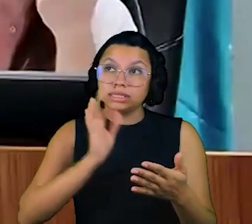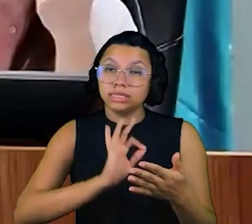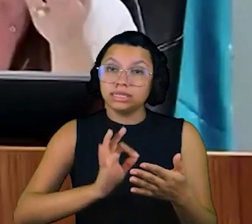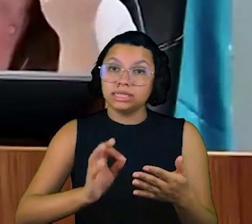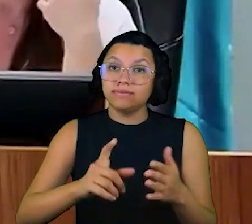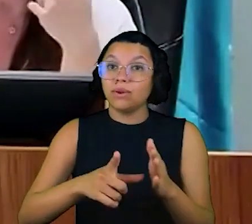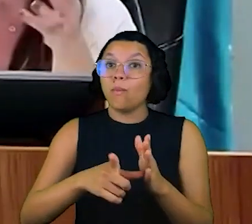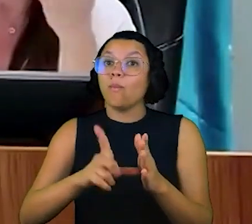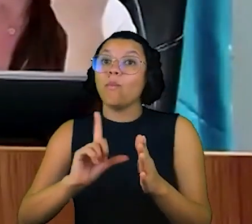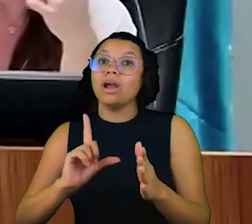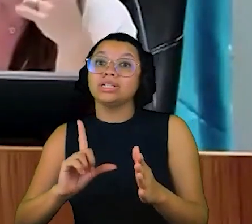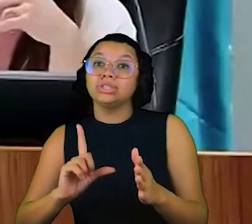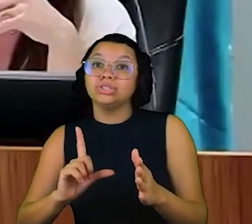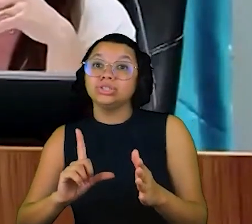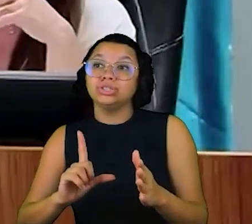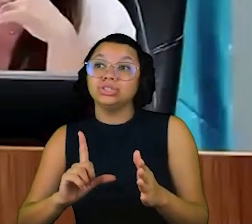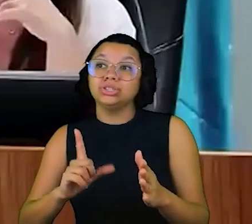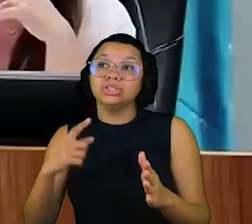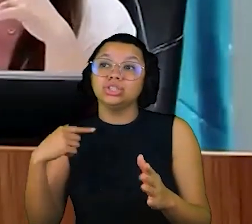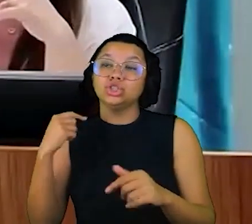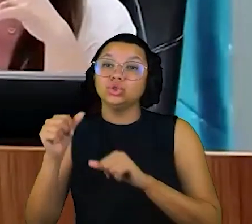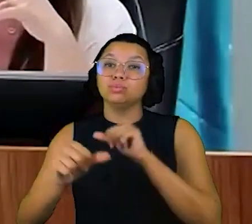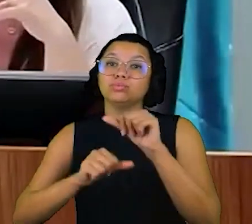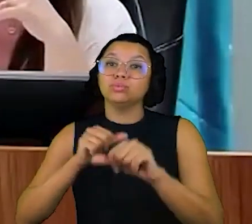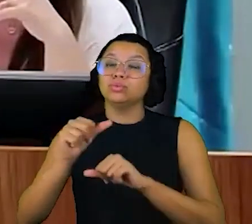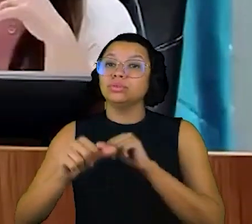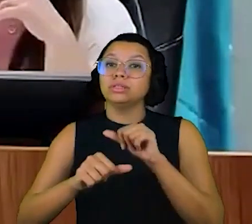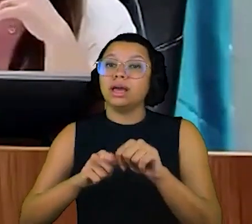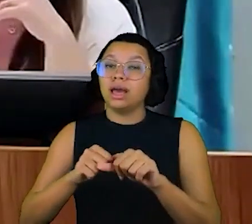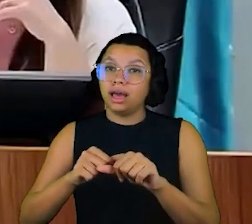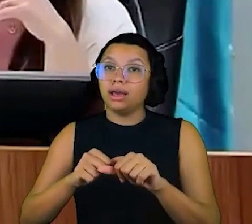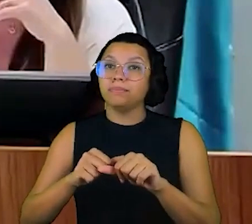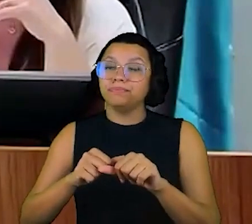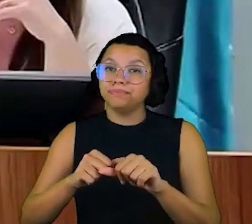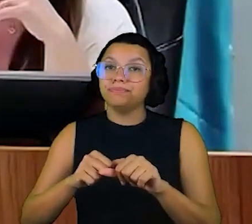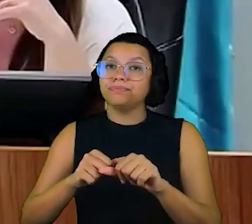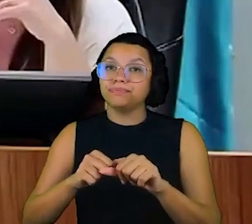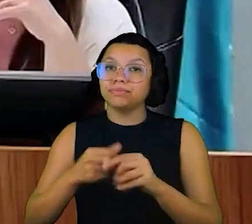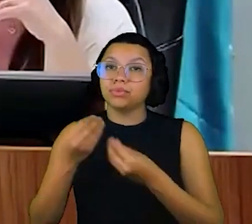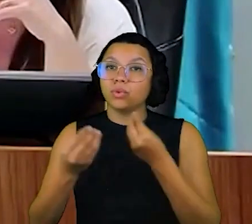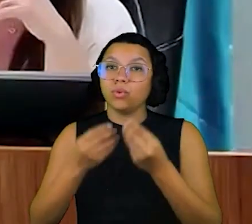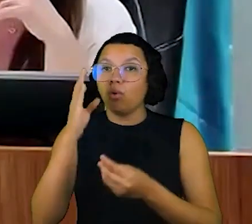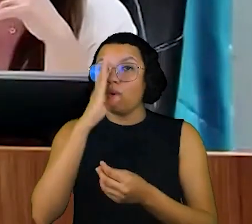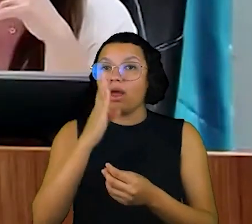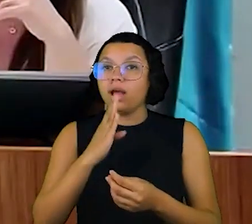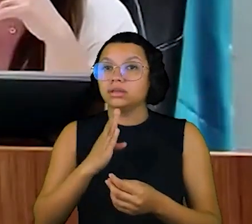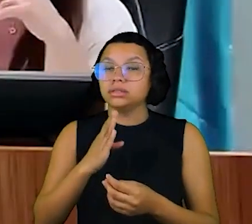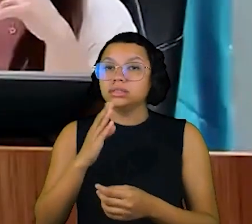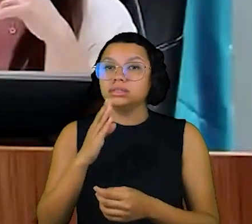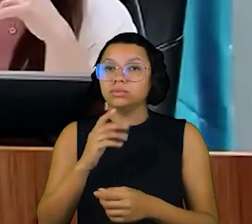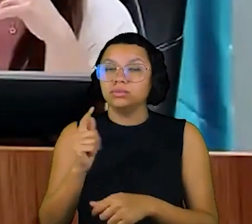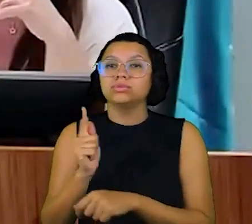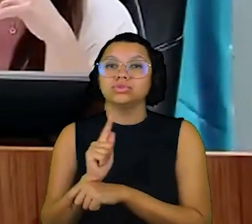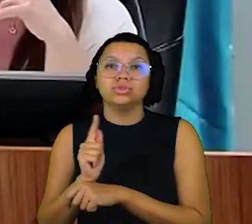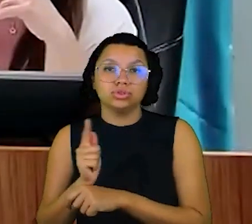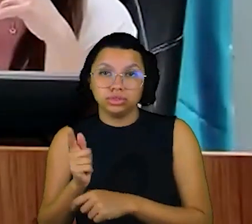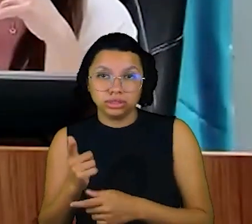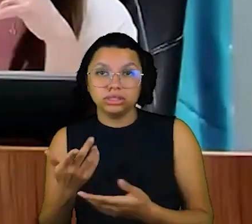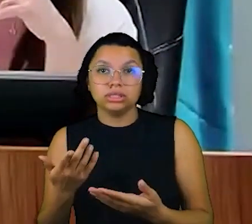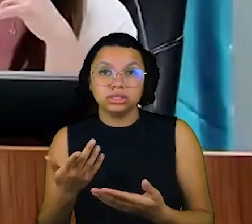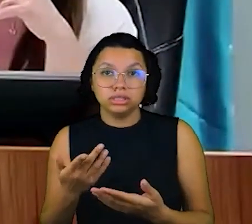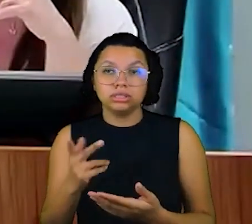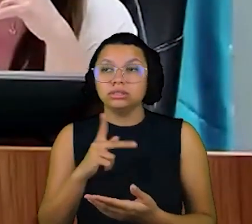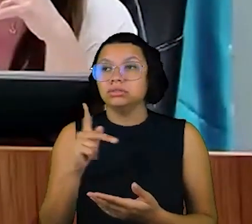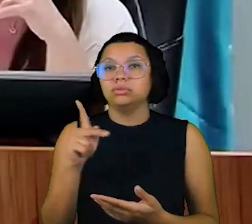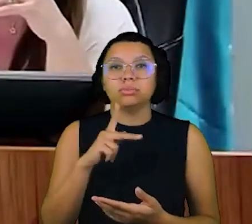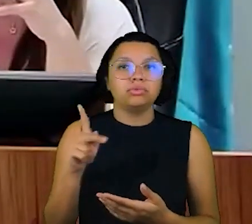antes, né, na migração de regime, do regime ditatorial para o regime democrático, né? Celso